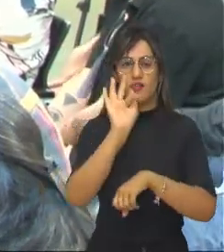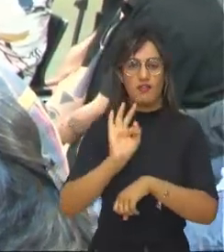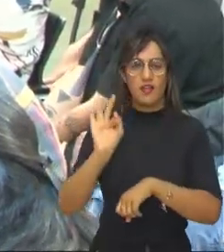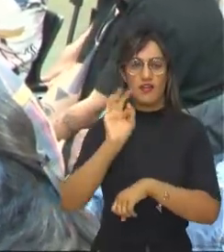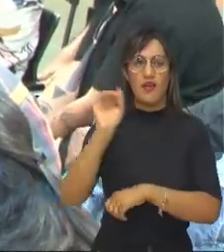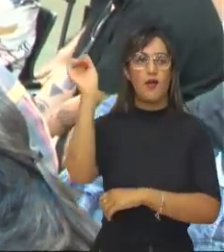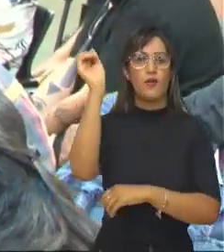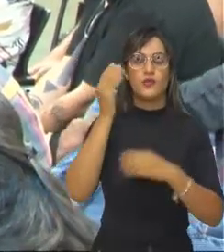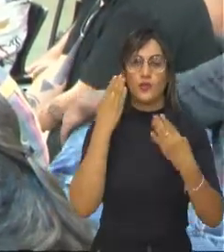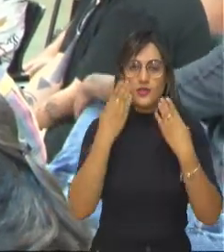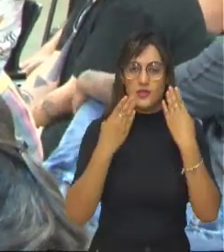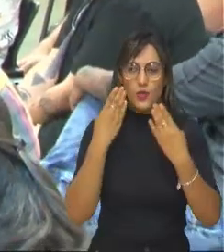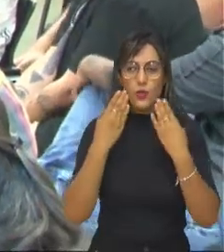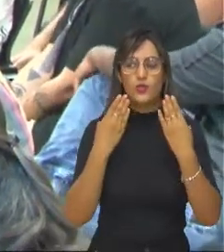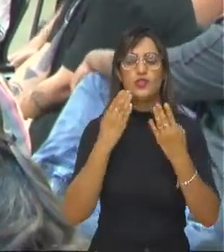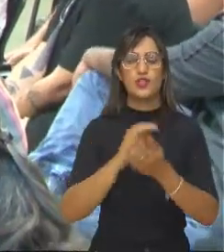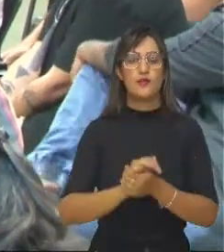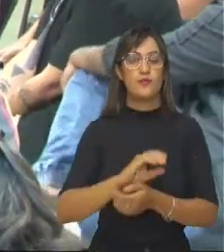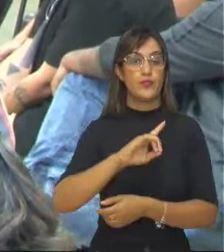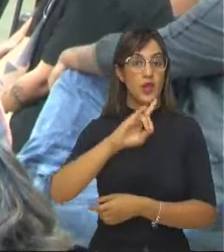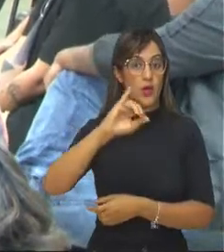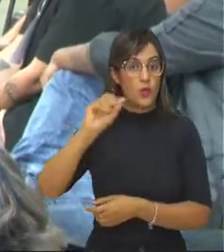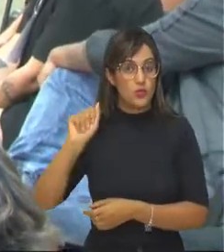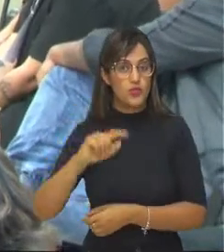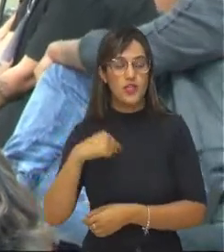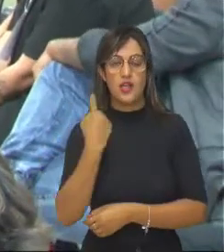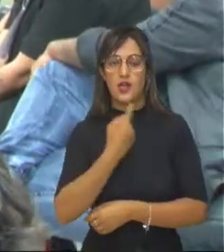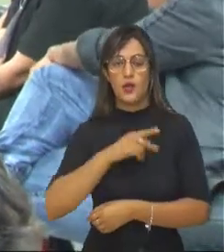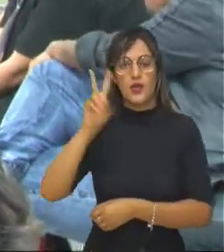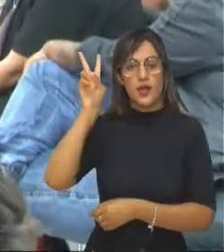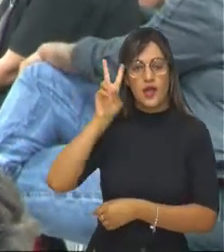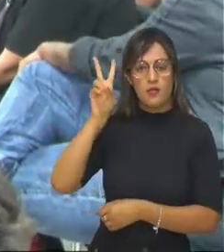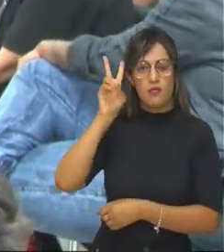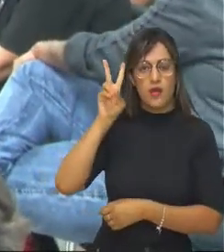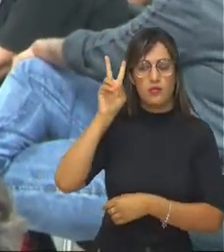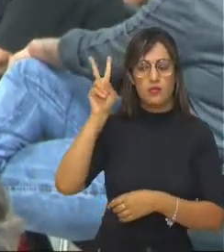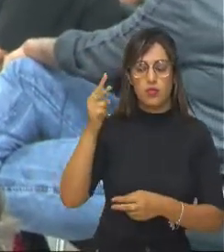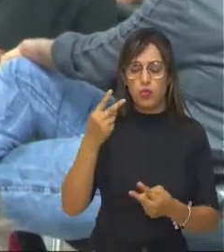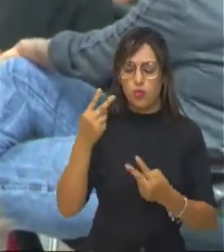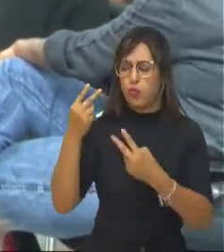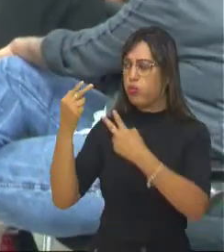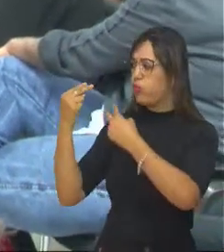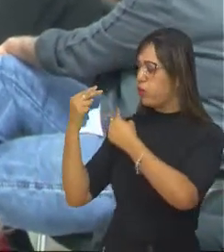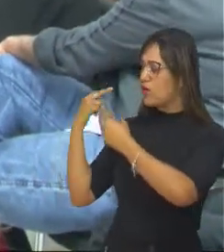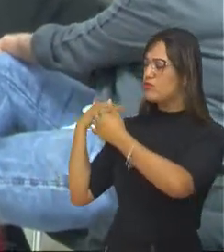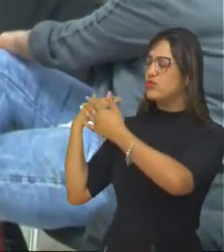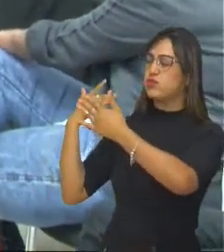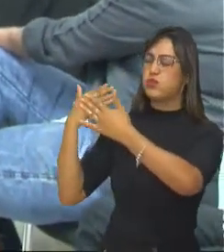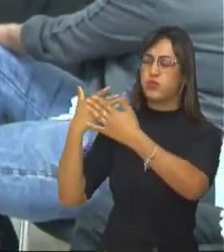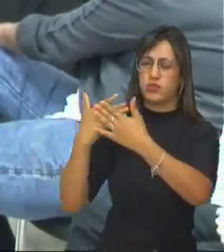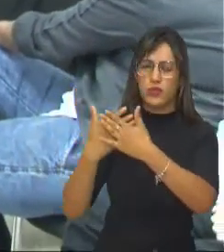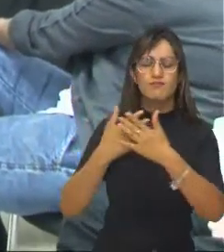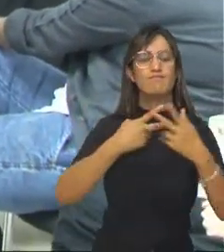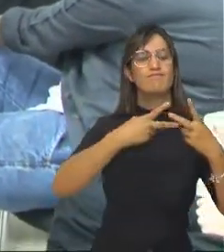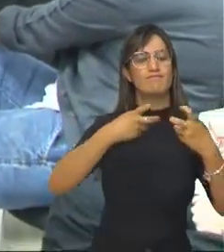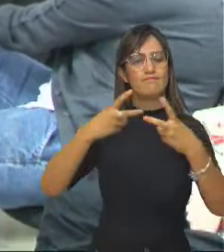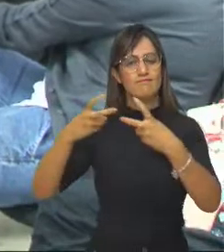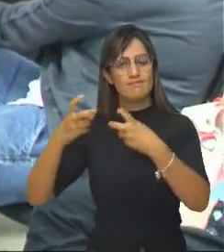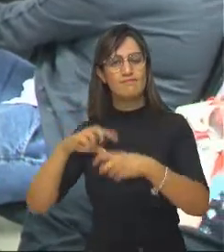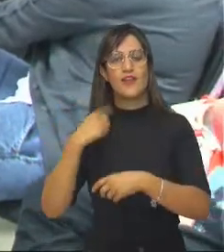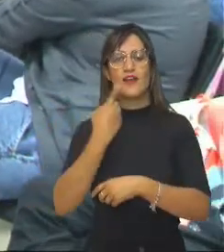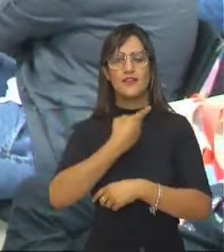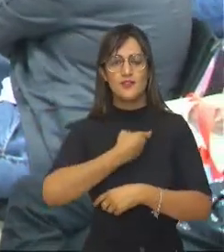Psicologia. No dia em que nós comemorarmos 50 anos, nós olharemos para trás e veremos as nossas